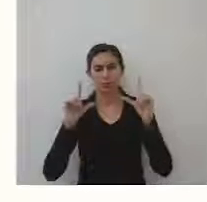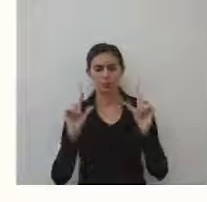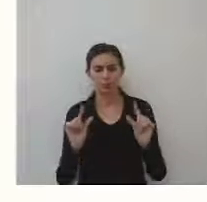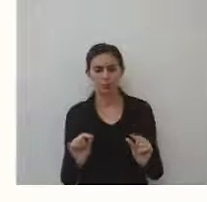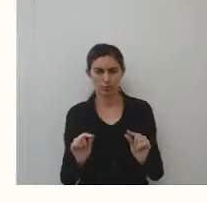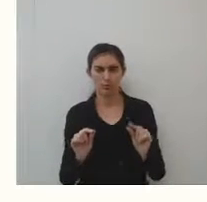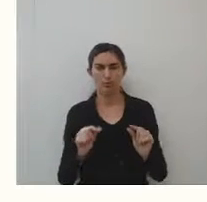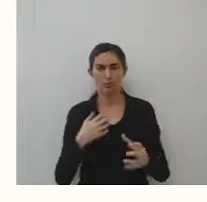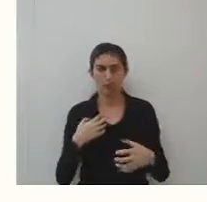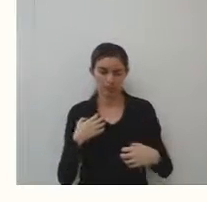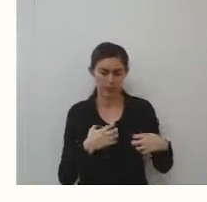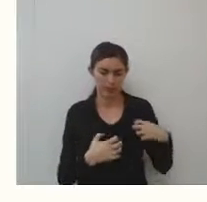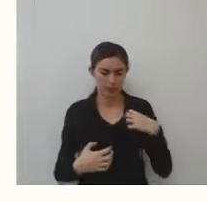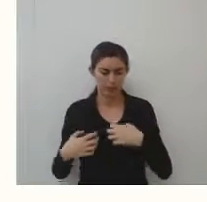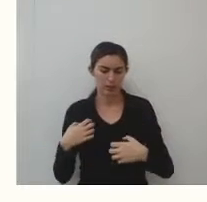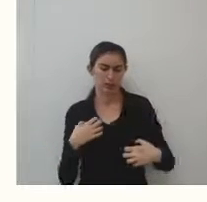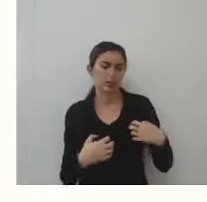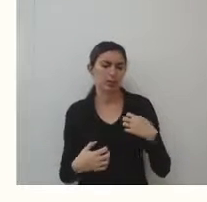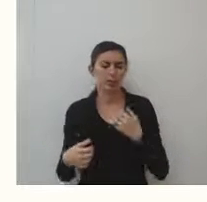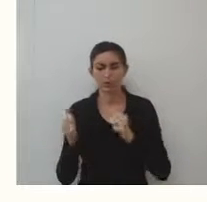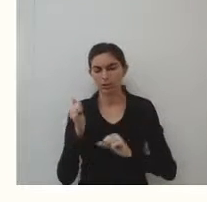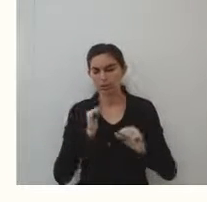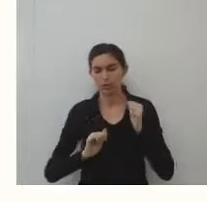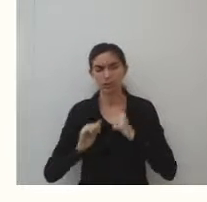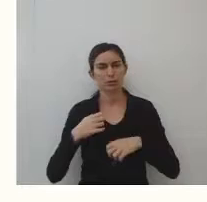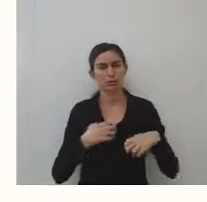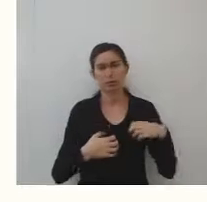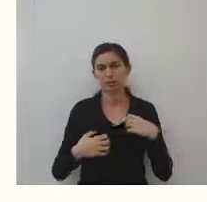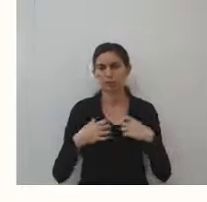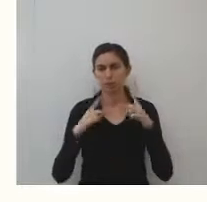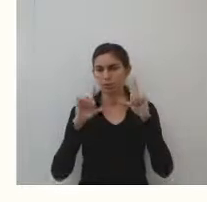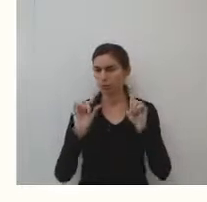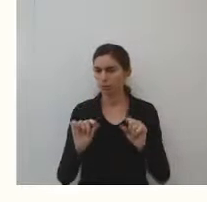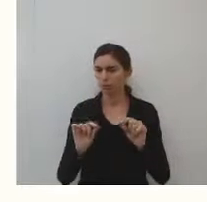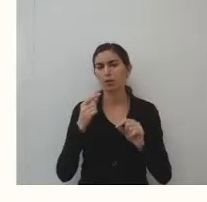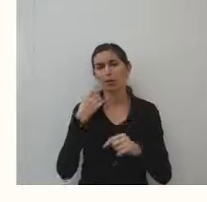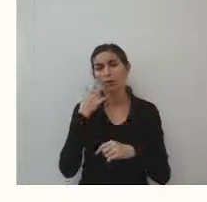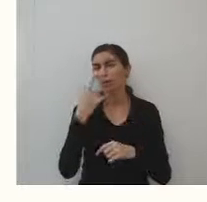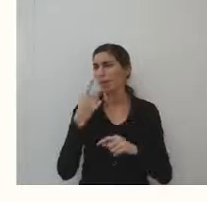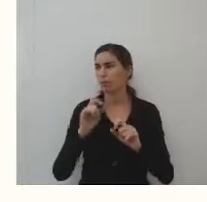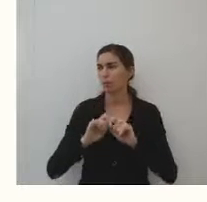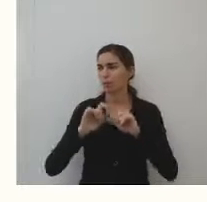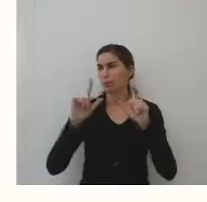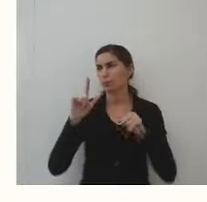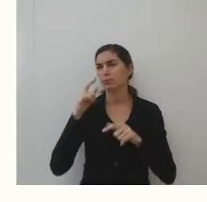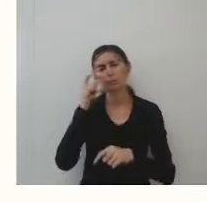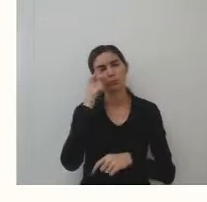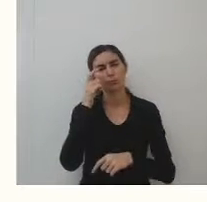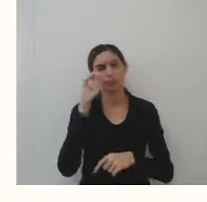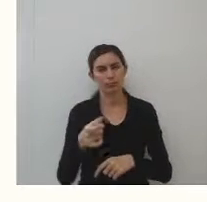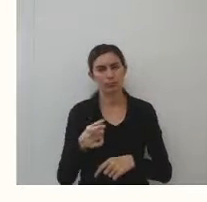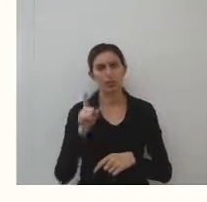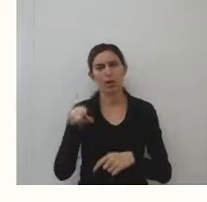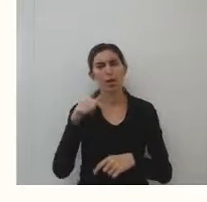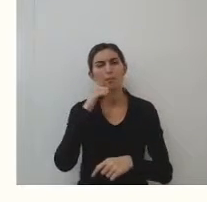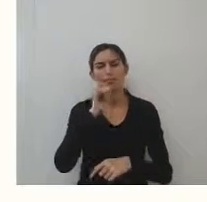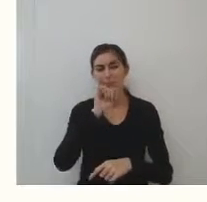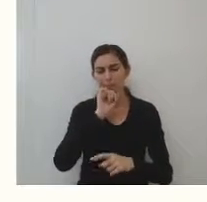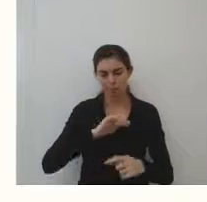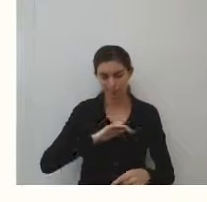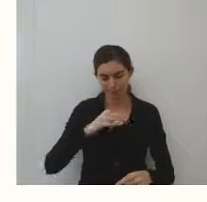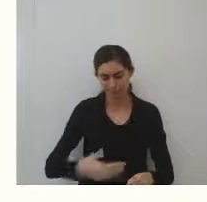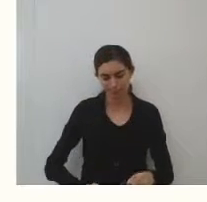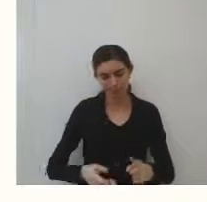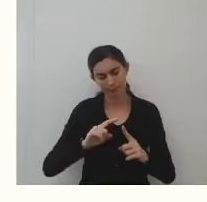Diminuição da ansiedade. E aí eu tenho uma imagem muito interessante, que é justamente das mães